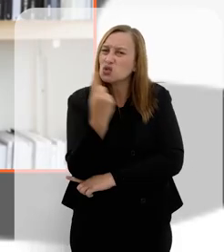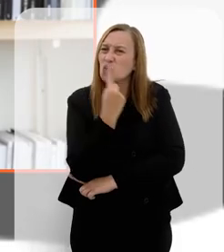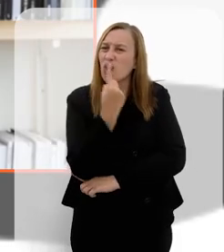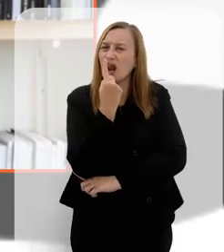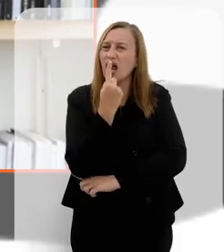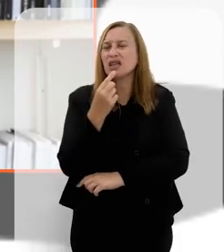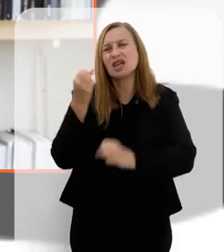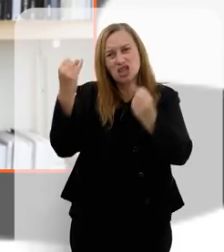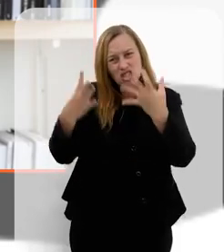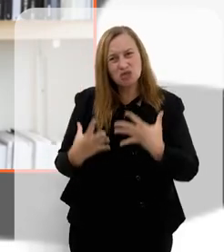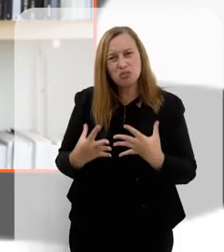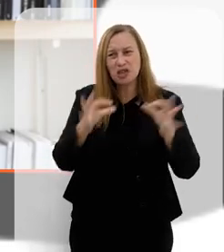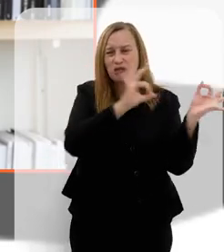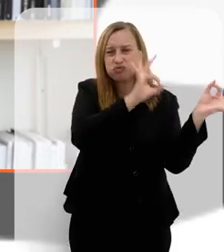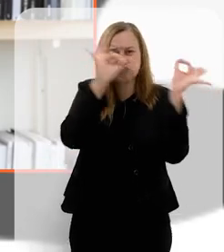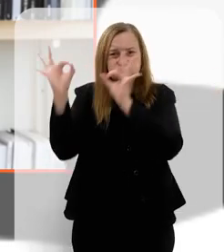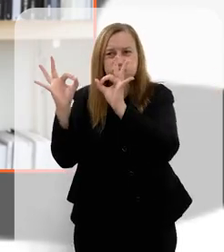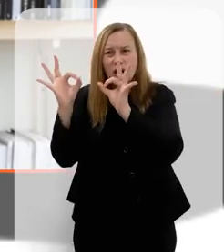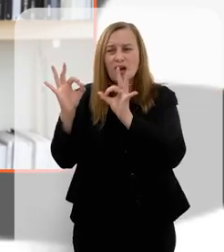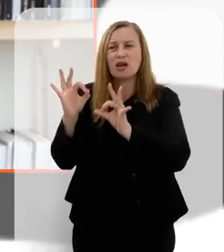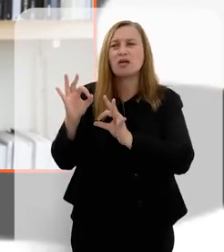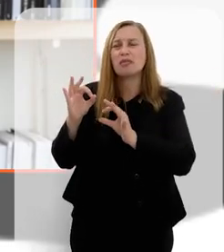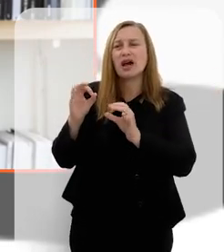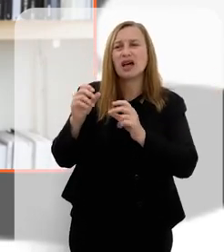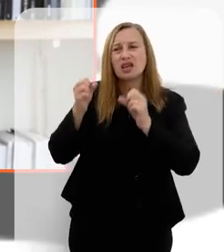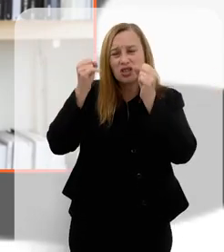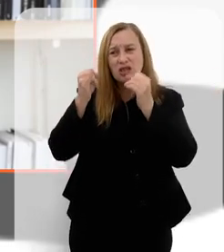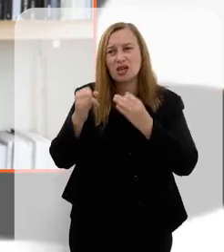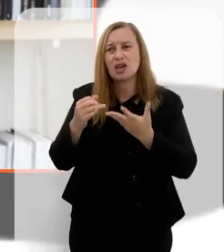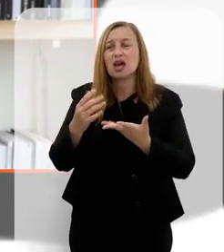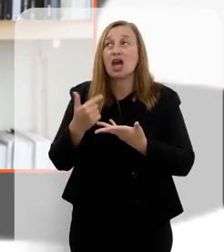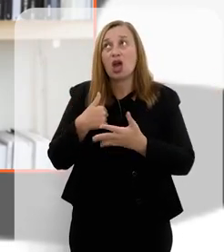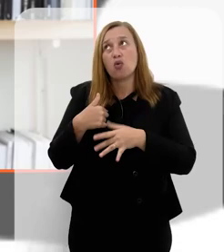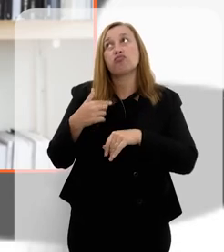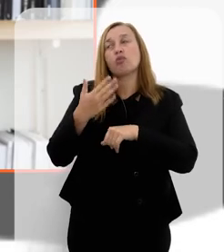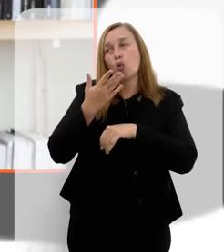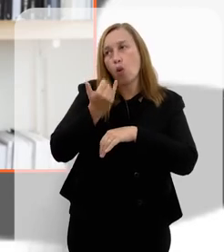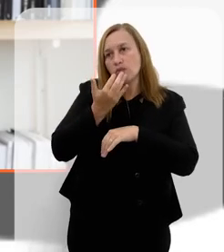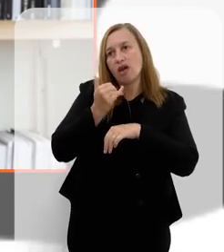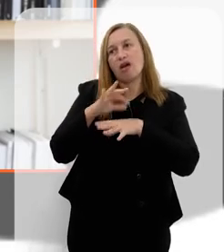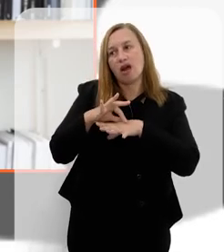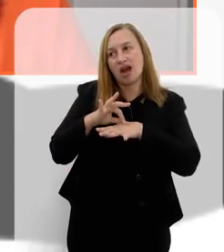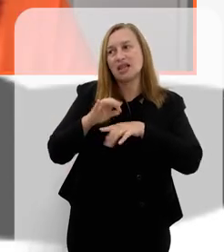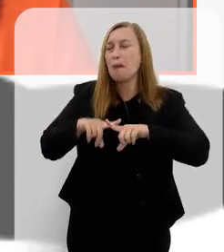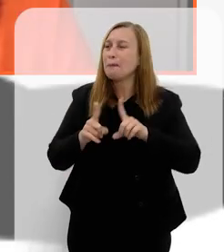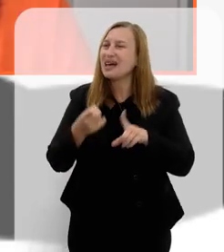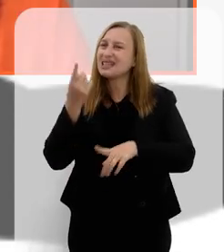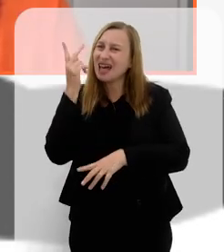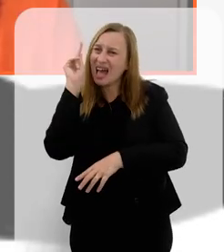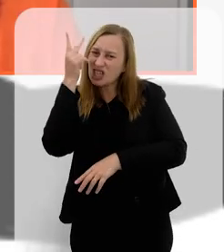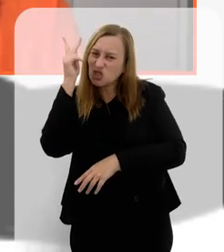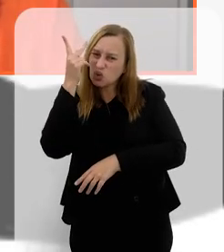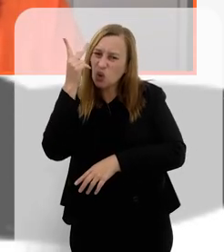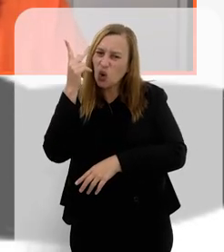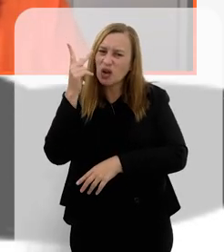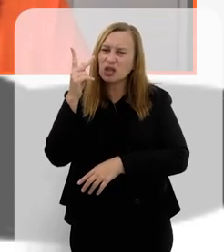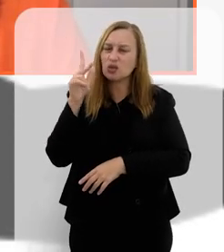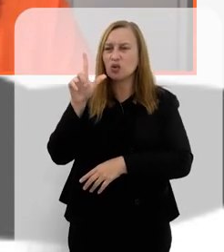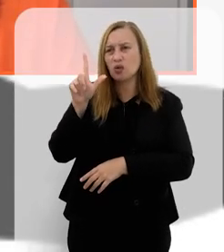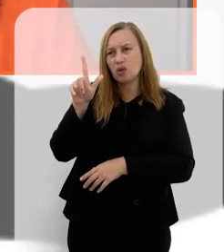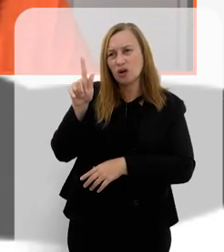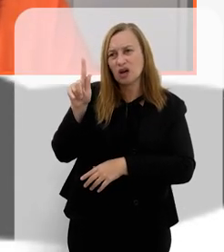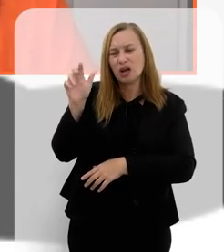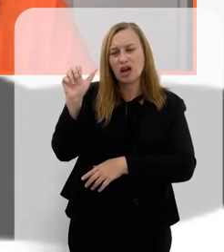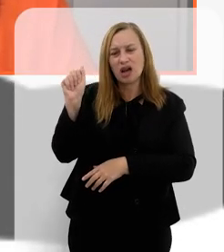para o nosso espectador, porque eu compactuo dessa ideia, apesar de eu comer carne. Mas a história do ganso